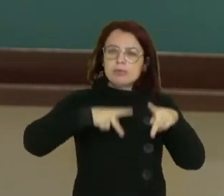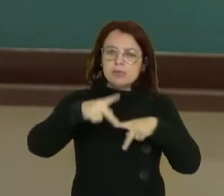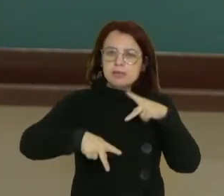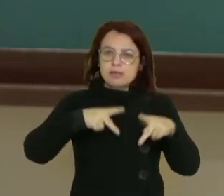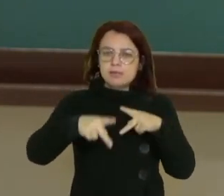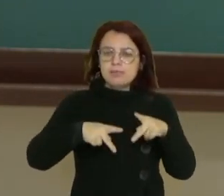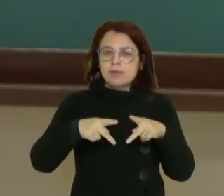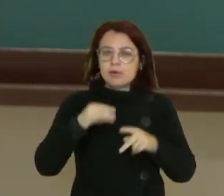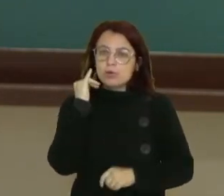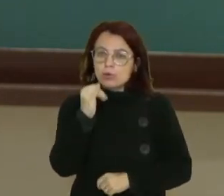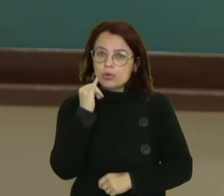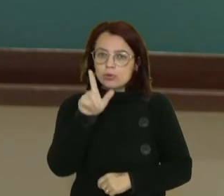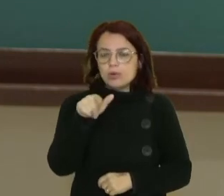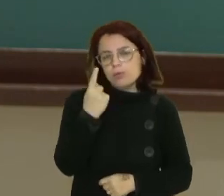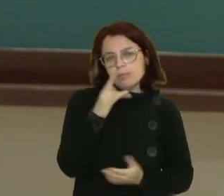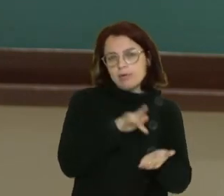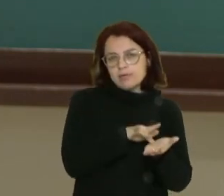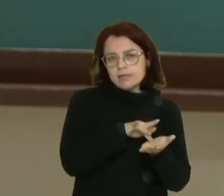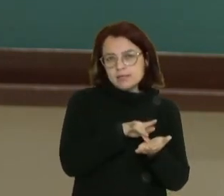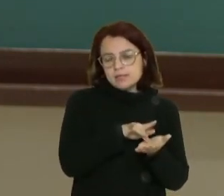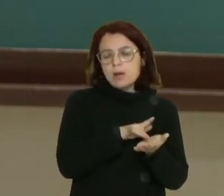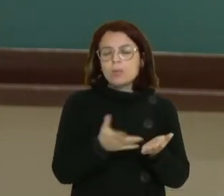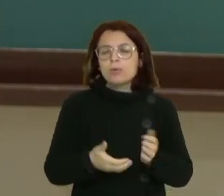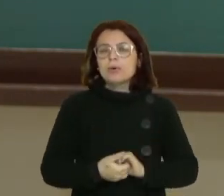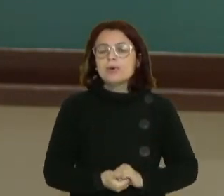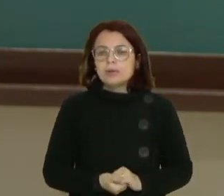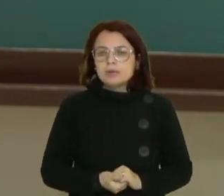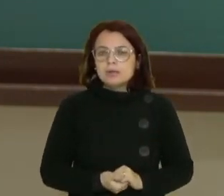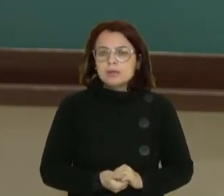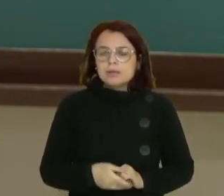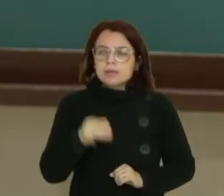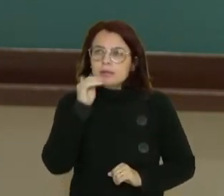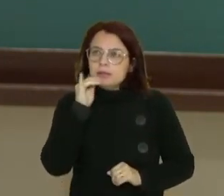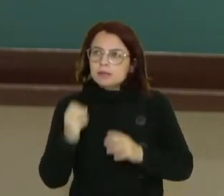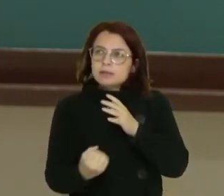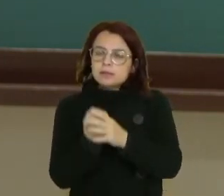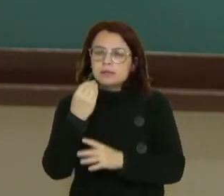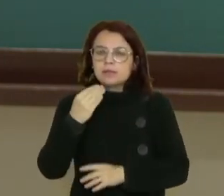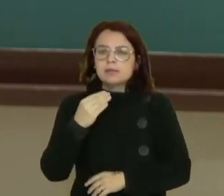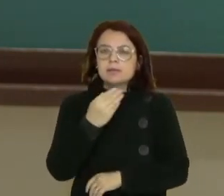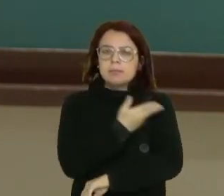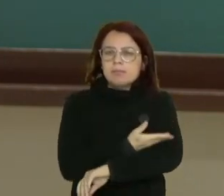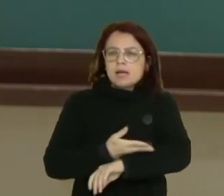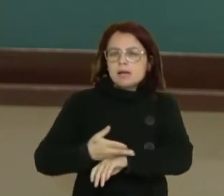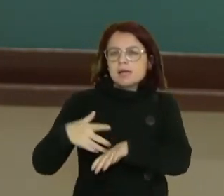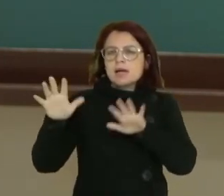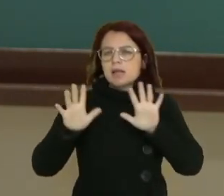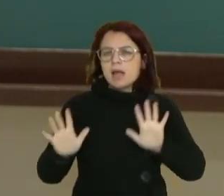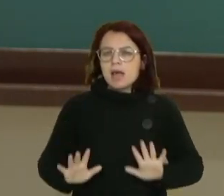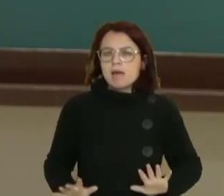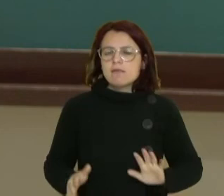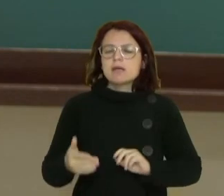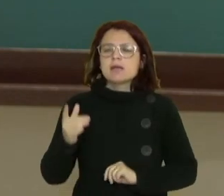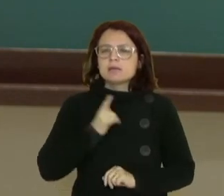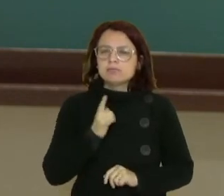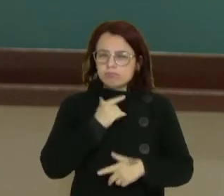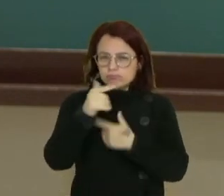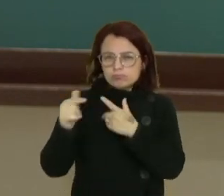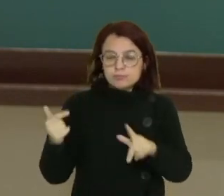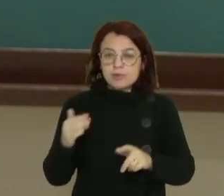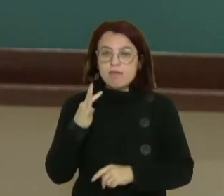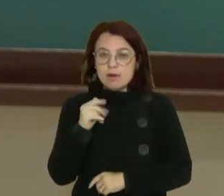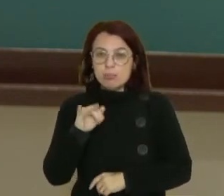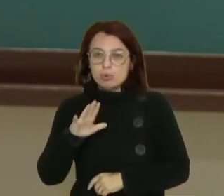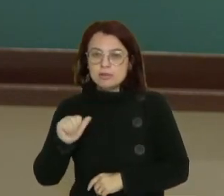ficção. Alguém criou esse conto modernamente, aí Branca de Neve, Rapunzel. E a fábula pode ser antiga